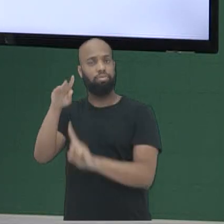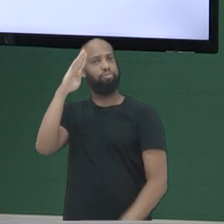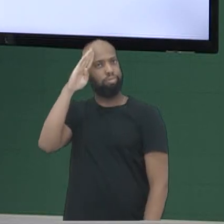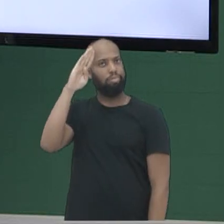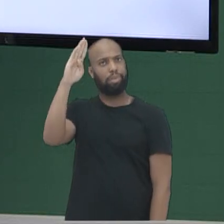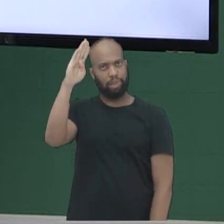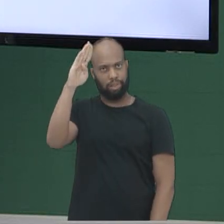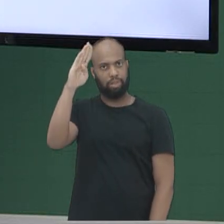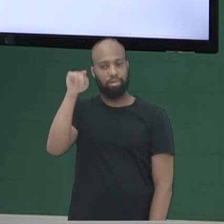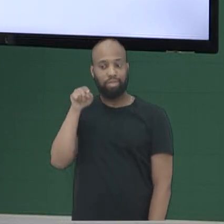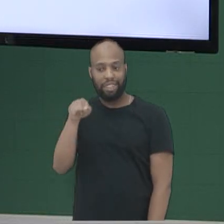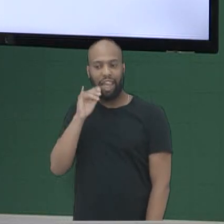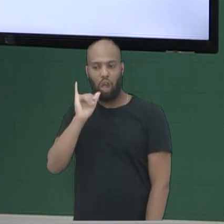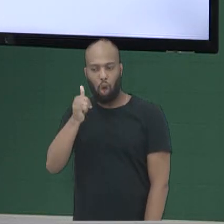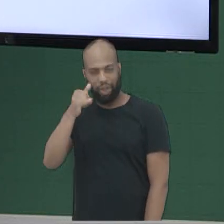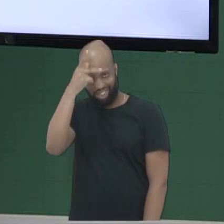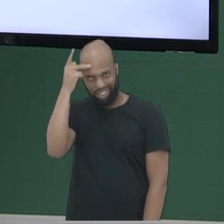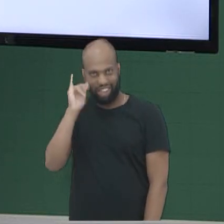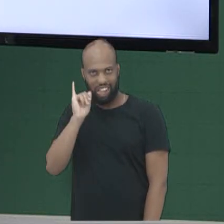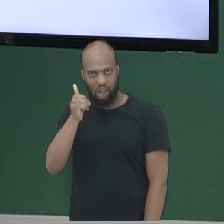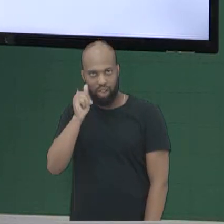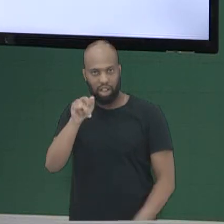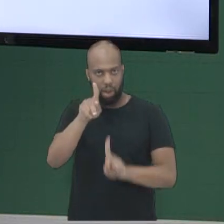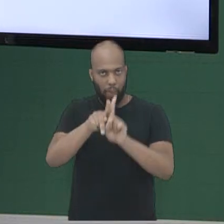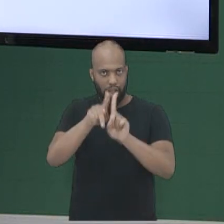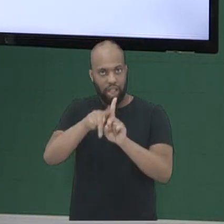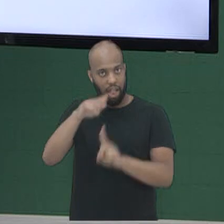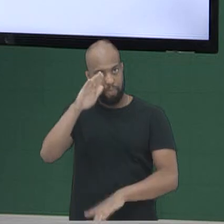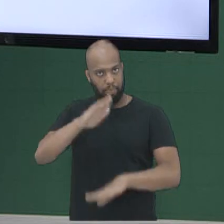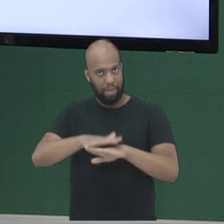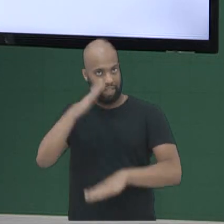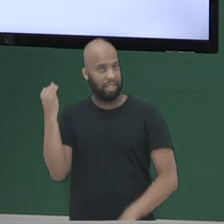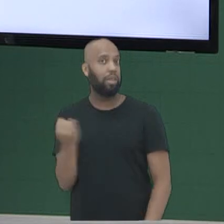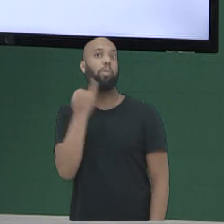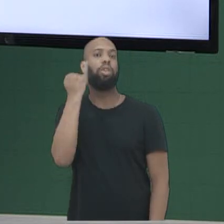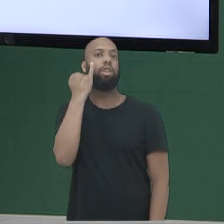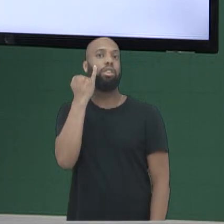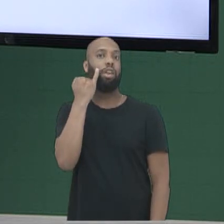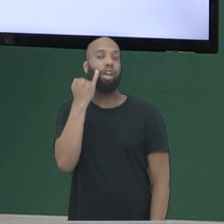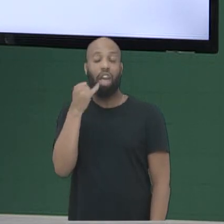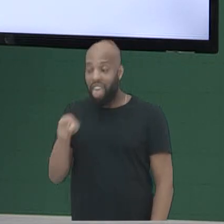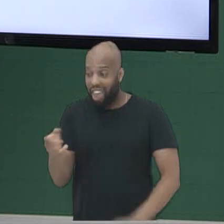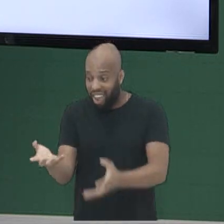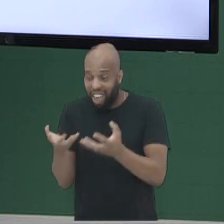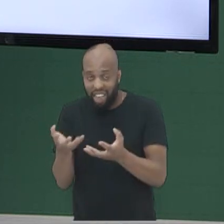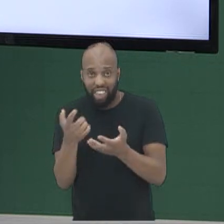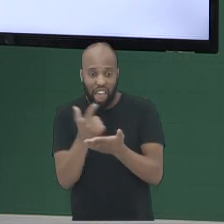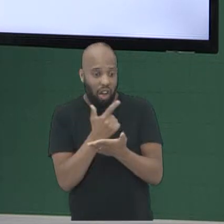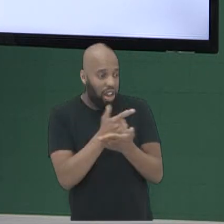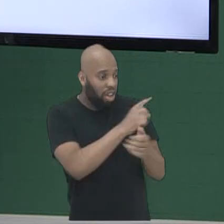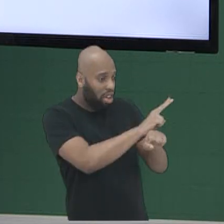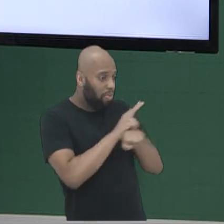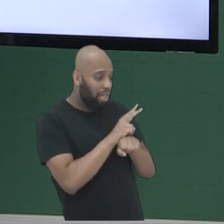Então, inicia em ela era, né, que é o início da narrativa,